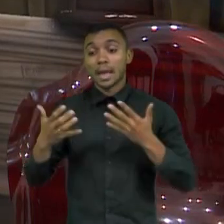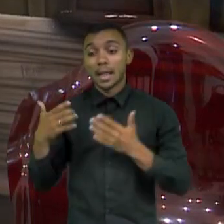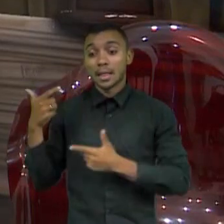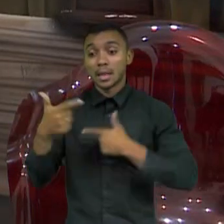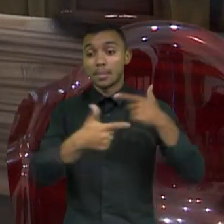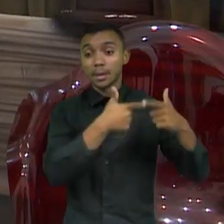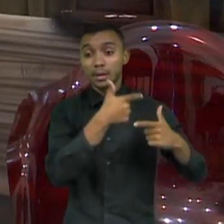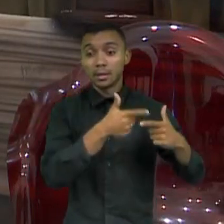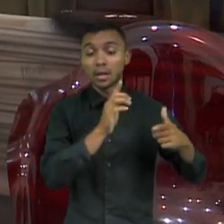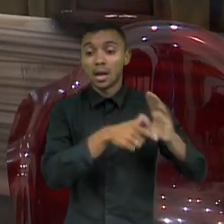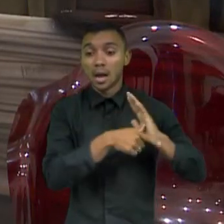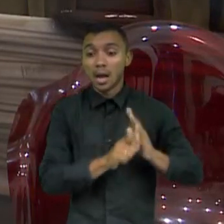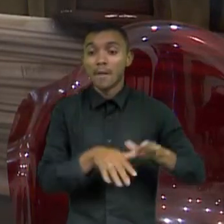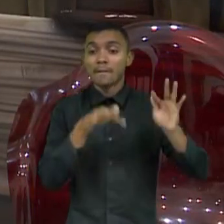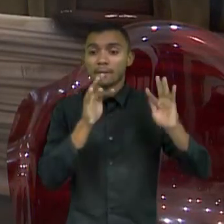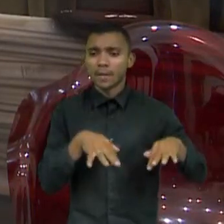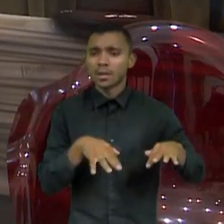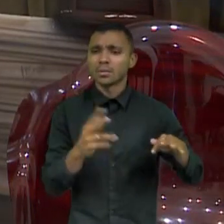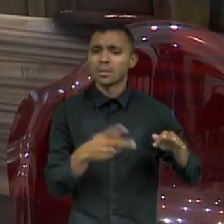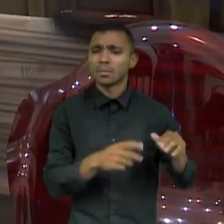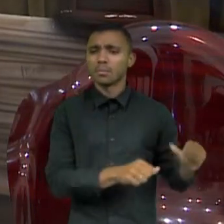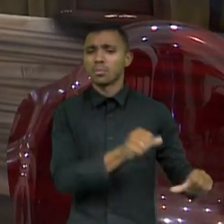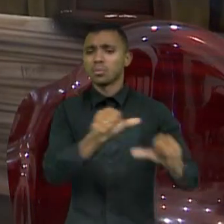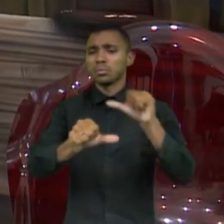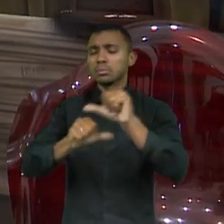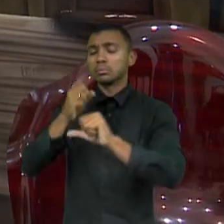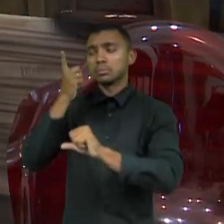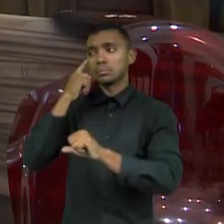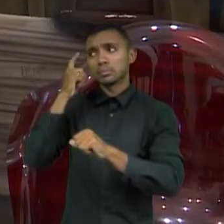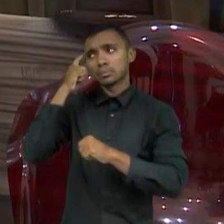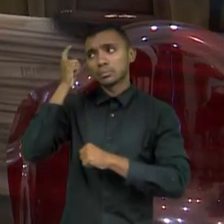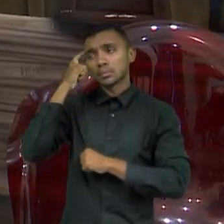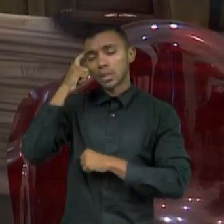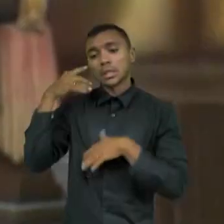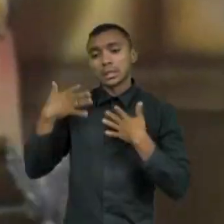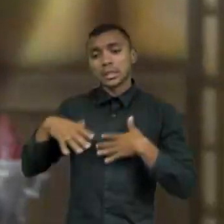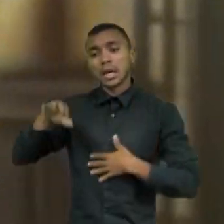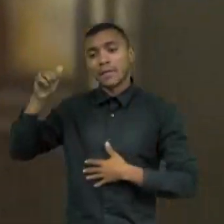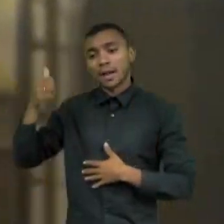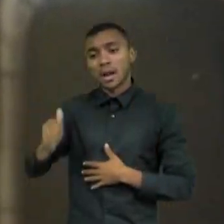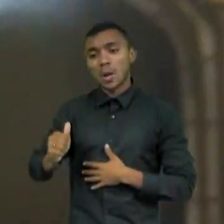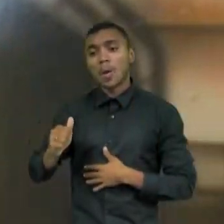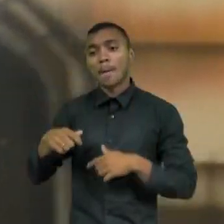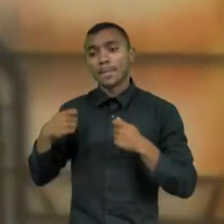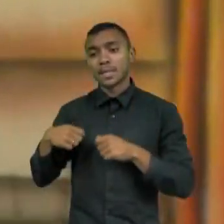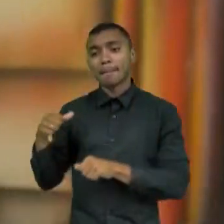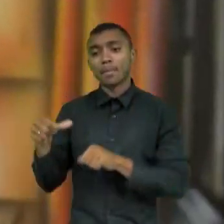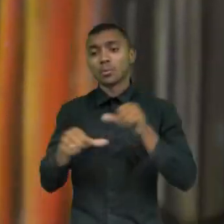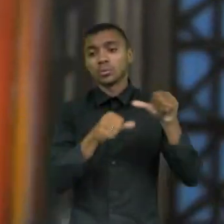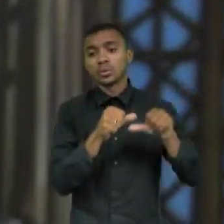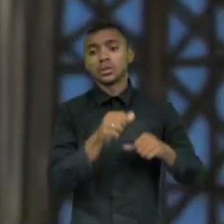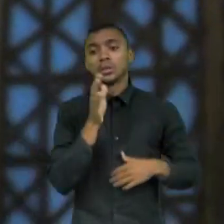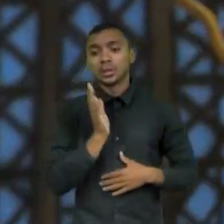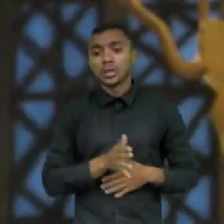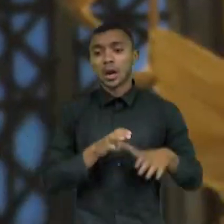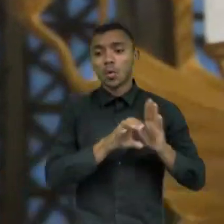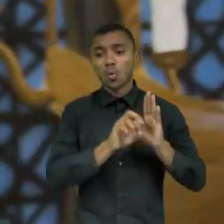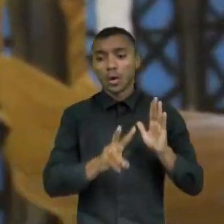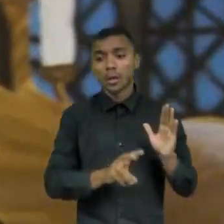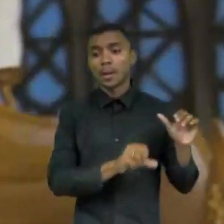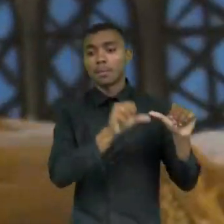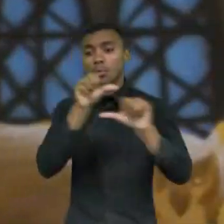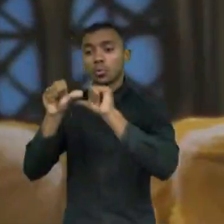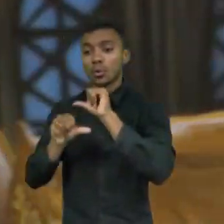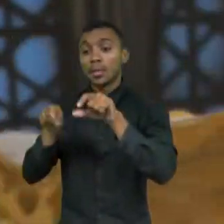as mudanças no mercado de trabalho, avaliou que estava desatualizada. Depois de repaginar o currículo e a imagem nas